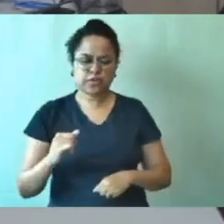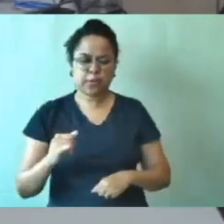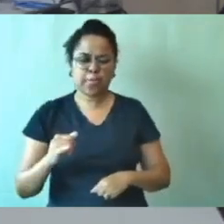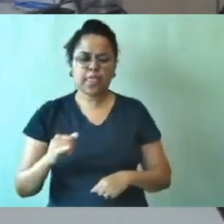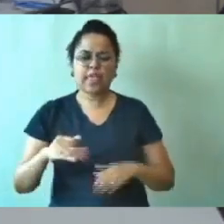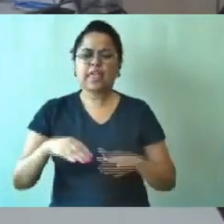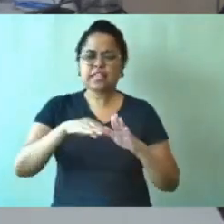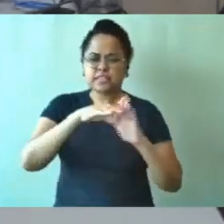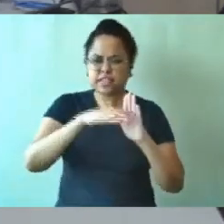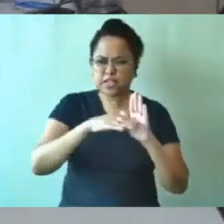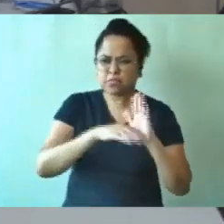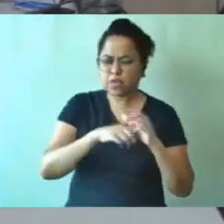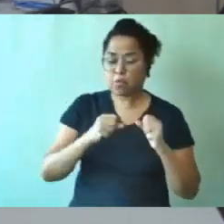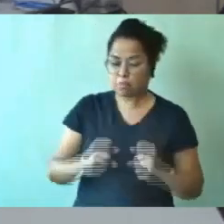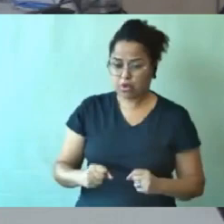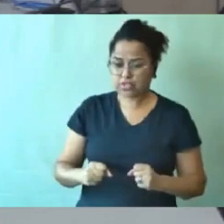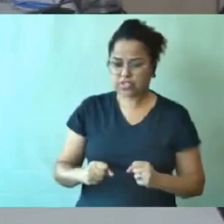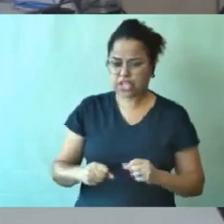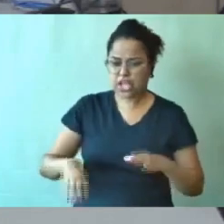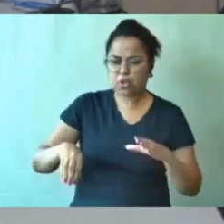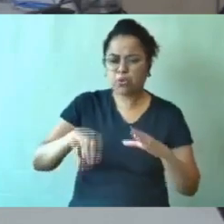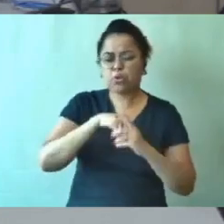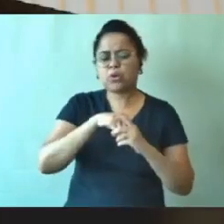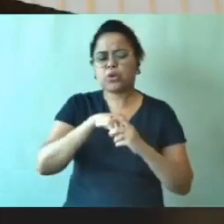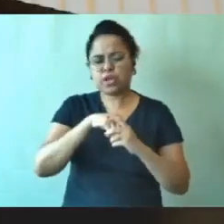de informação.